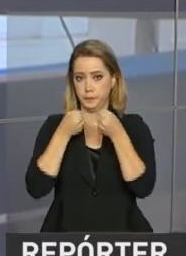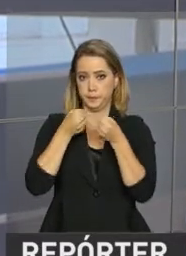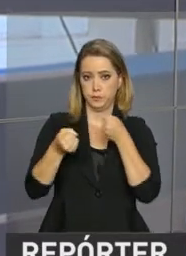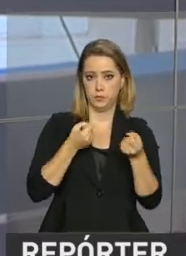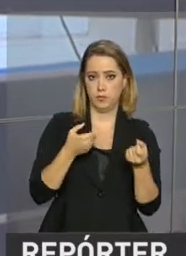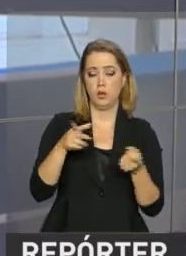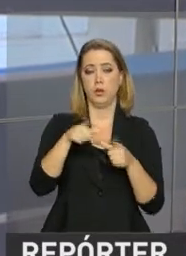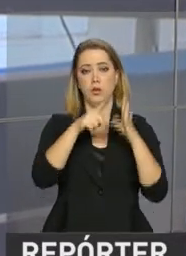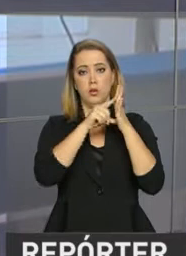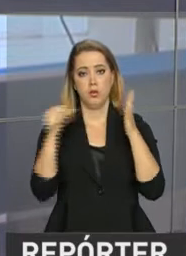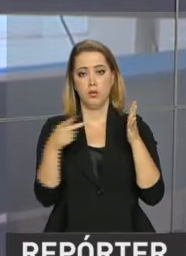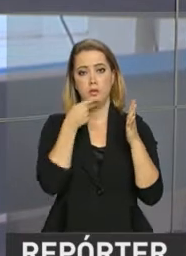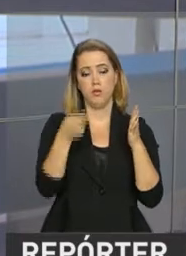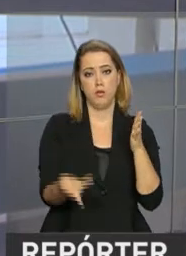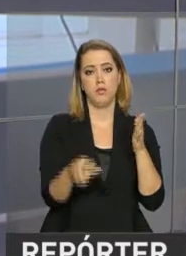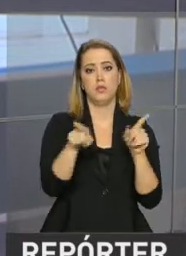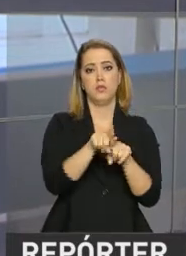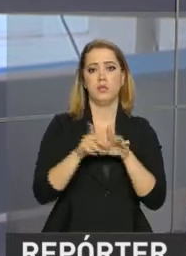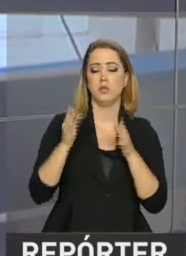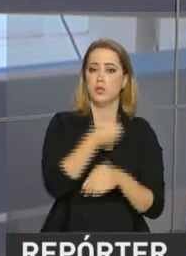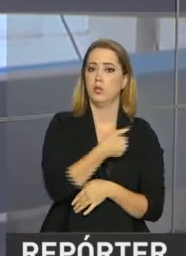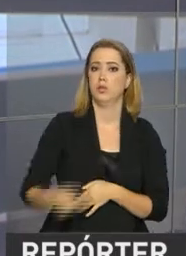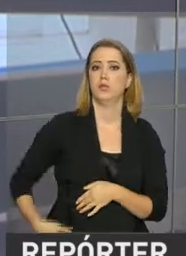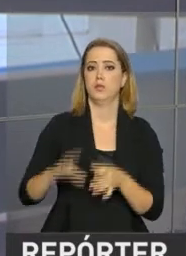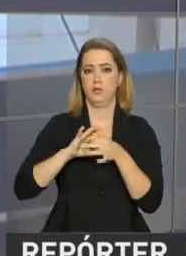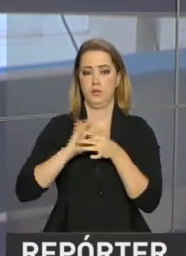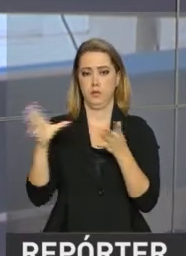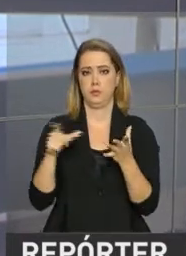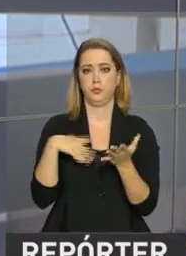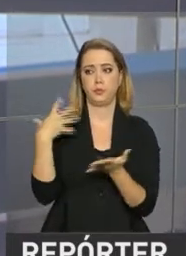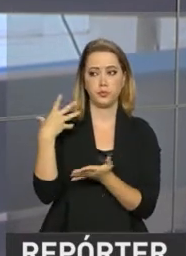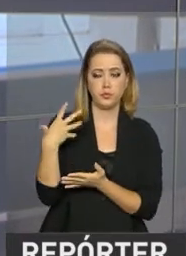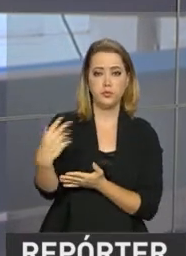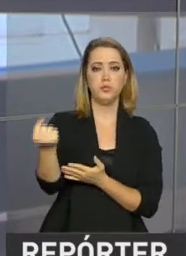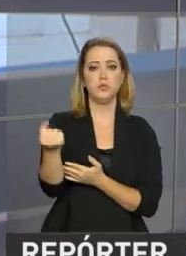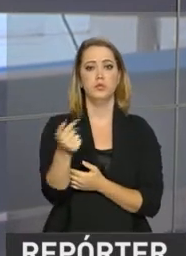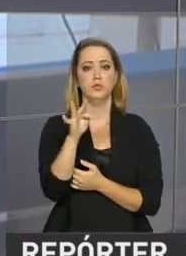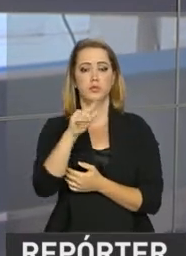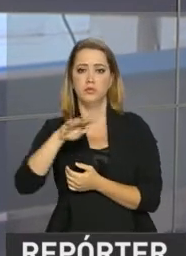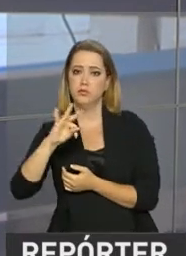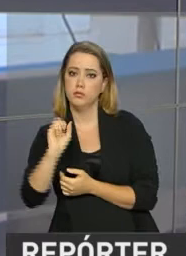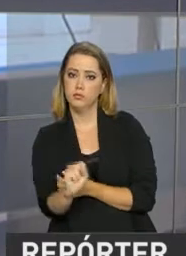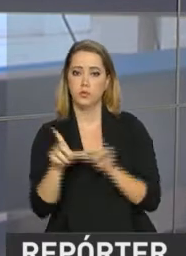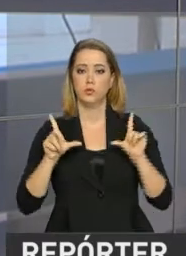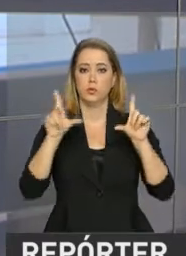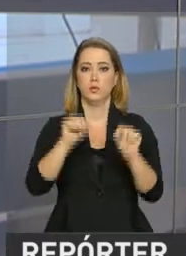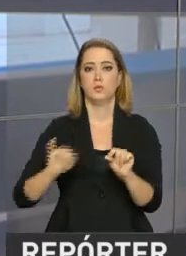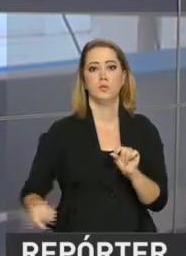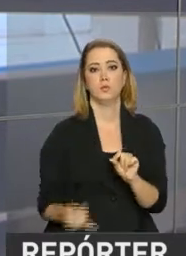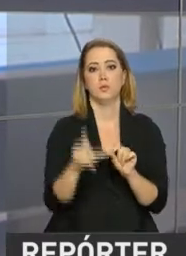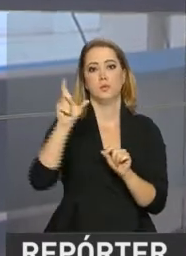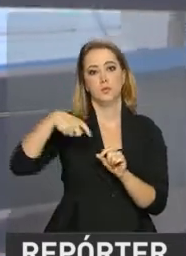o presidente michel temer disse que o governo vai liberar o saque de contas inativas do fgts e também reduzir juros no cartão de